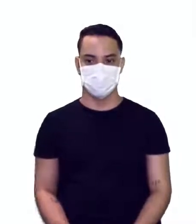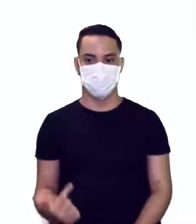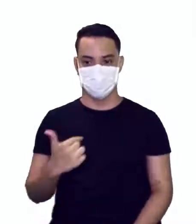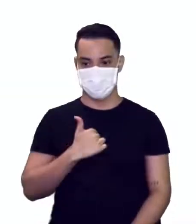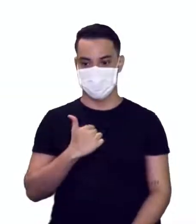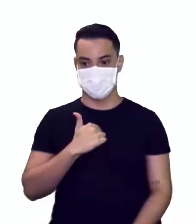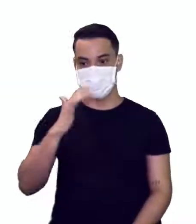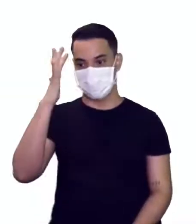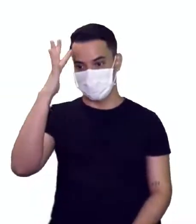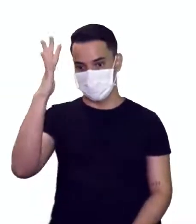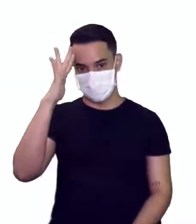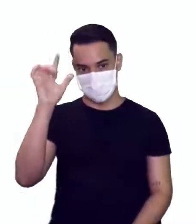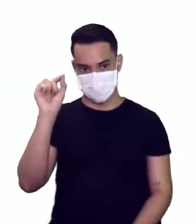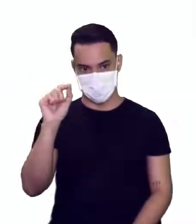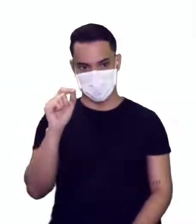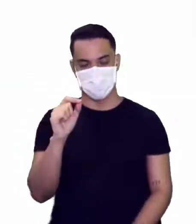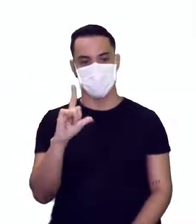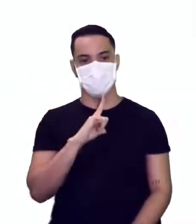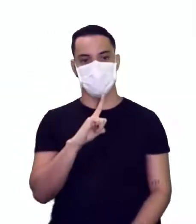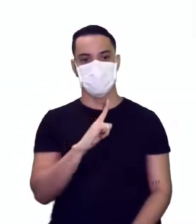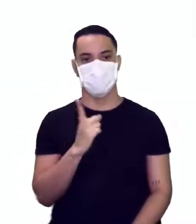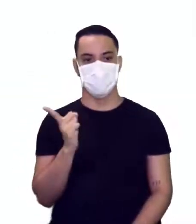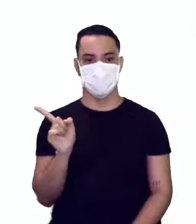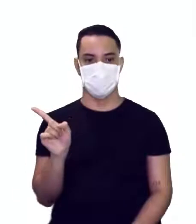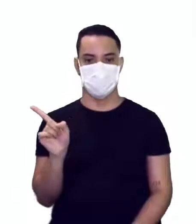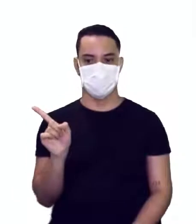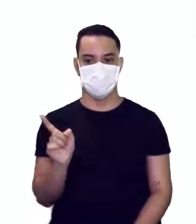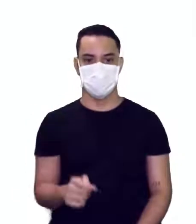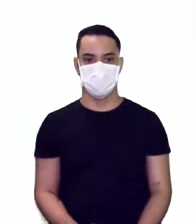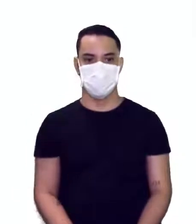que esse corpo aqui, ele tenha, ó,